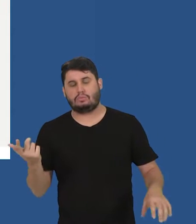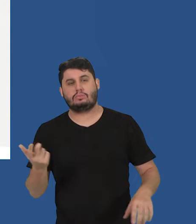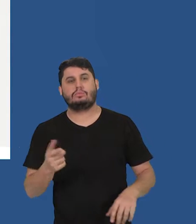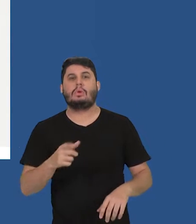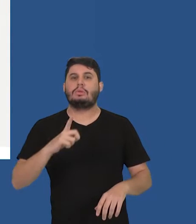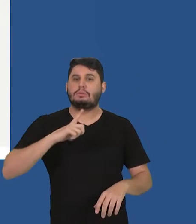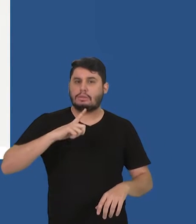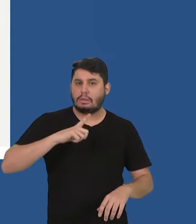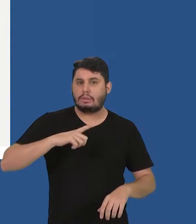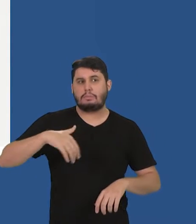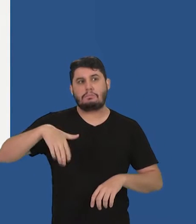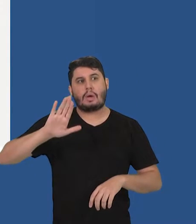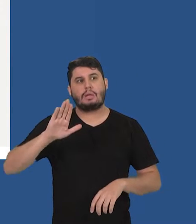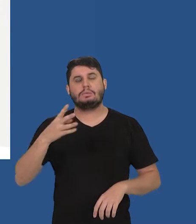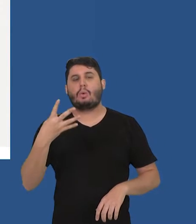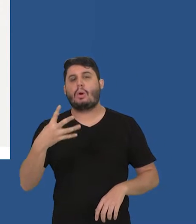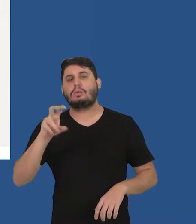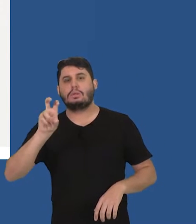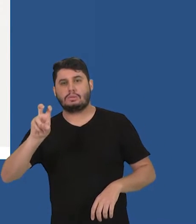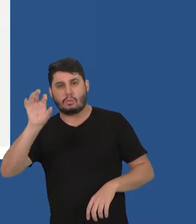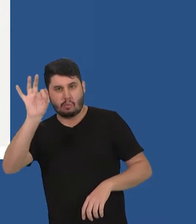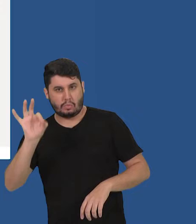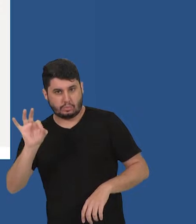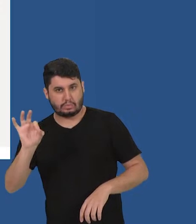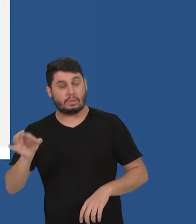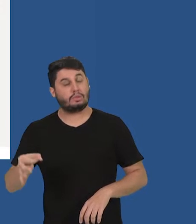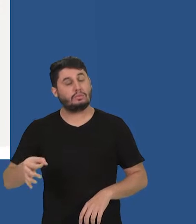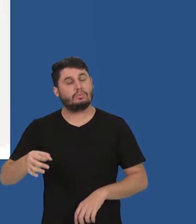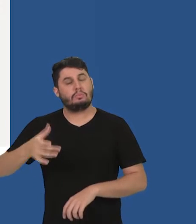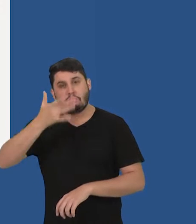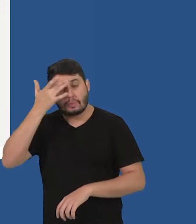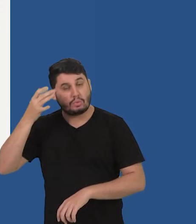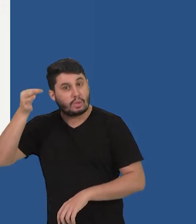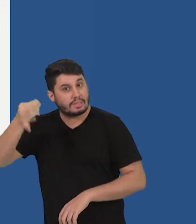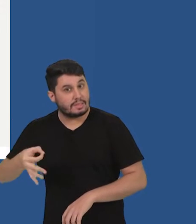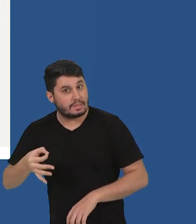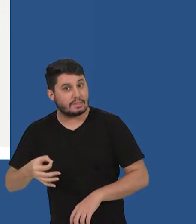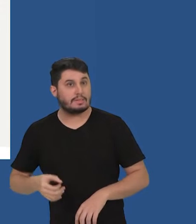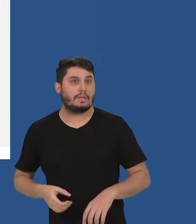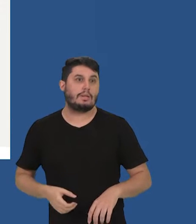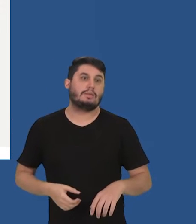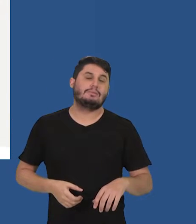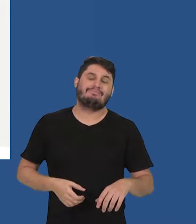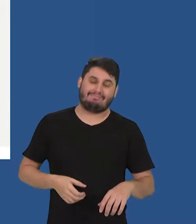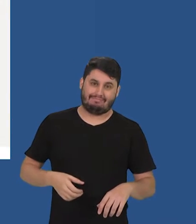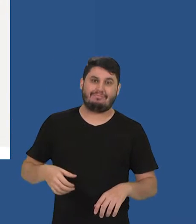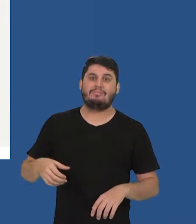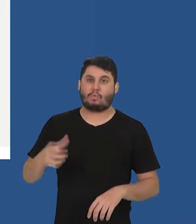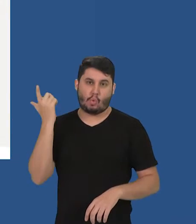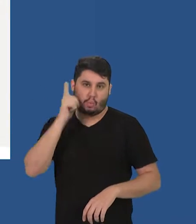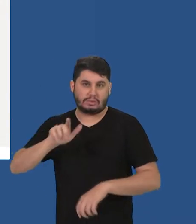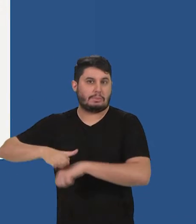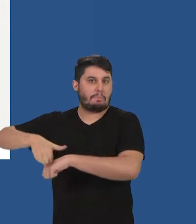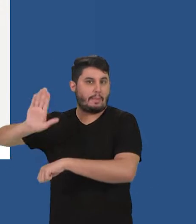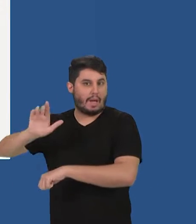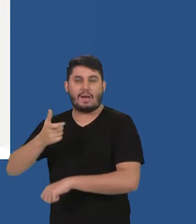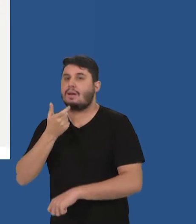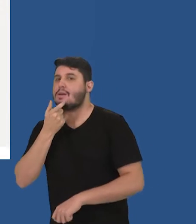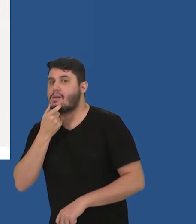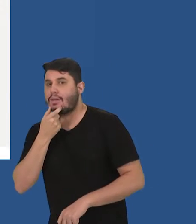inglesa são apenas de 45%, aqui a gente tem os acertos. 45% de inglês, quando passa para espanhol o acerto cai